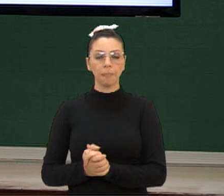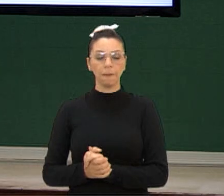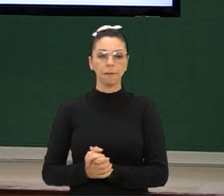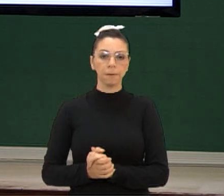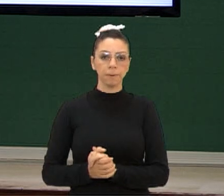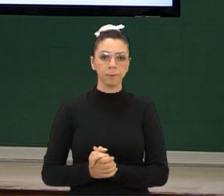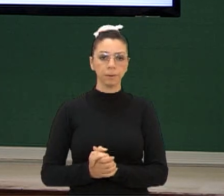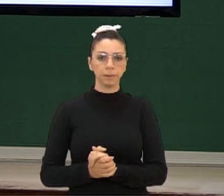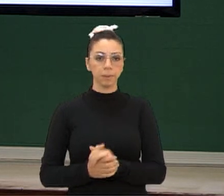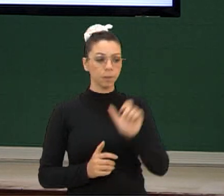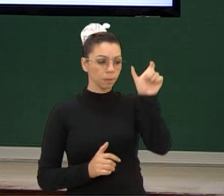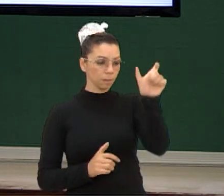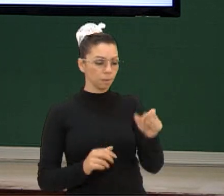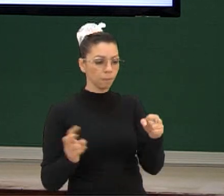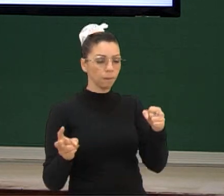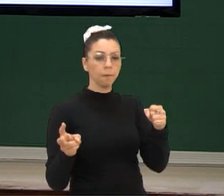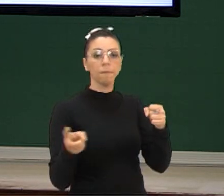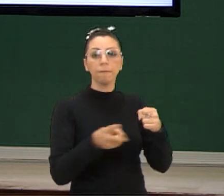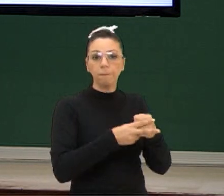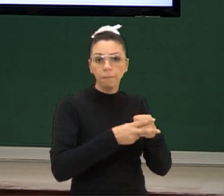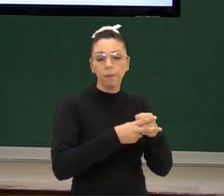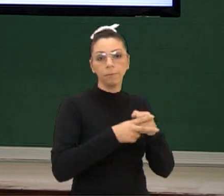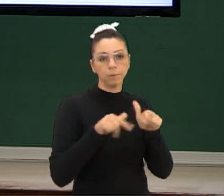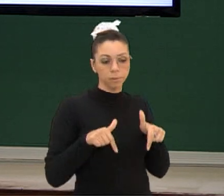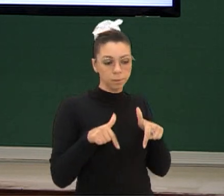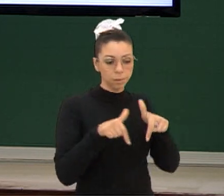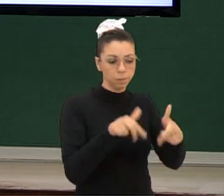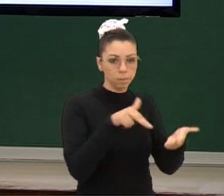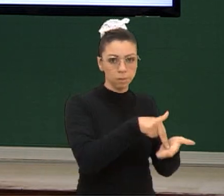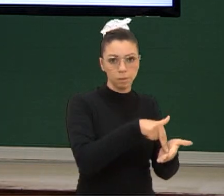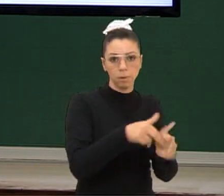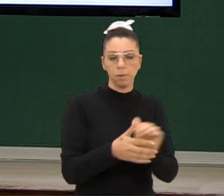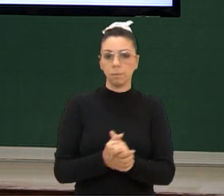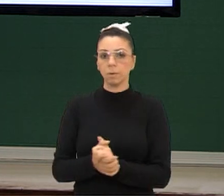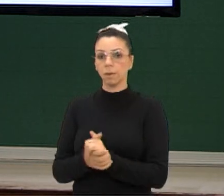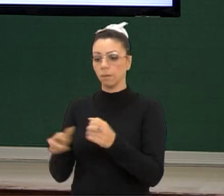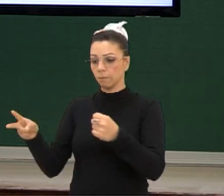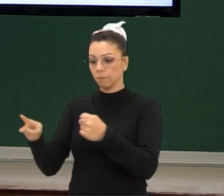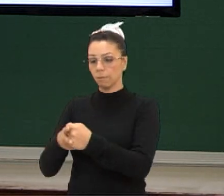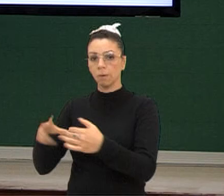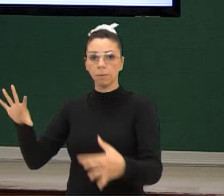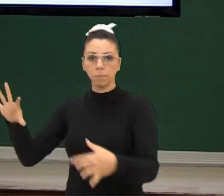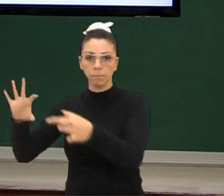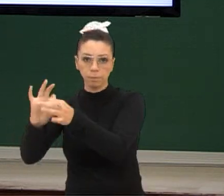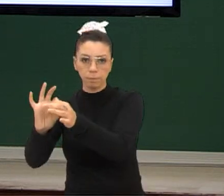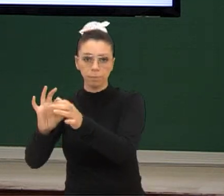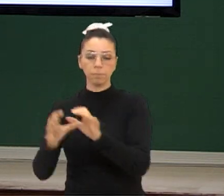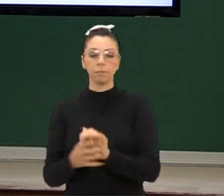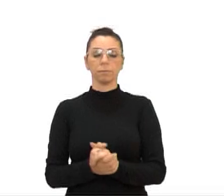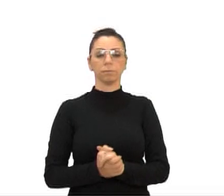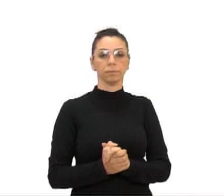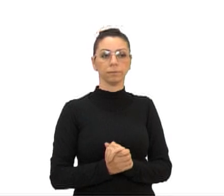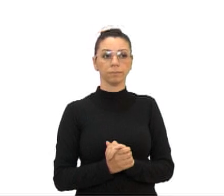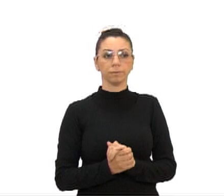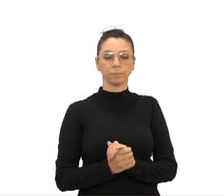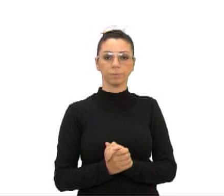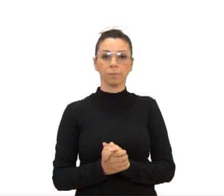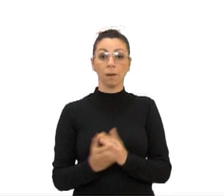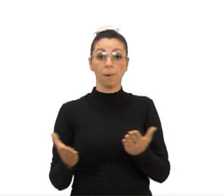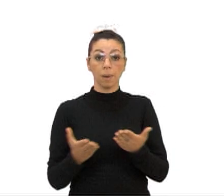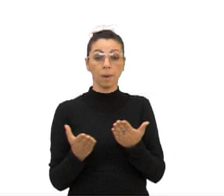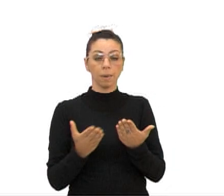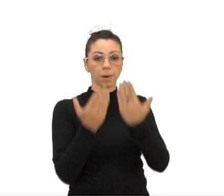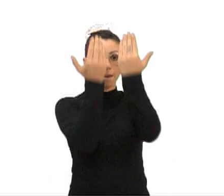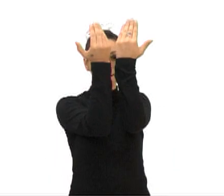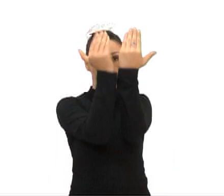diferença, verbo de ação e verbo que exprime um estado, ok? Olha só, analise as